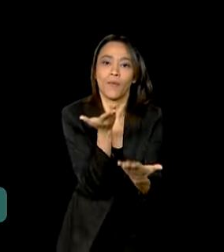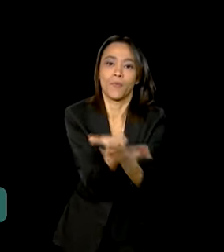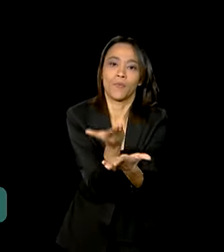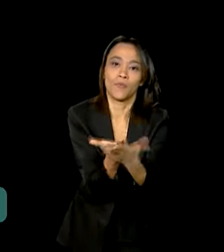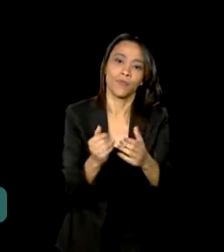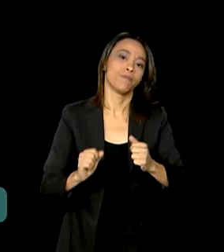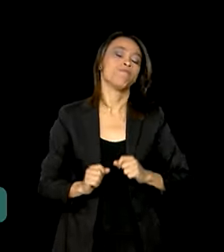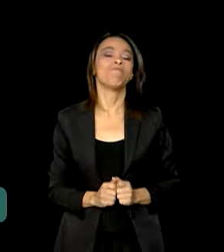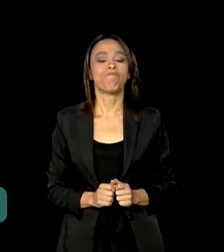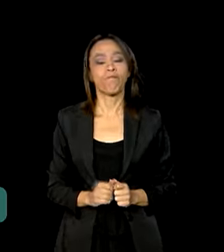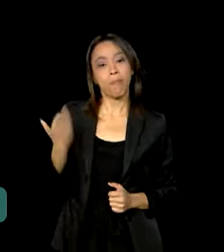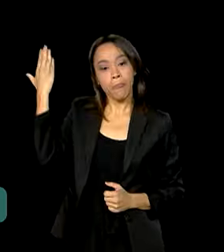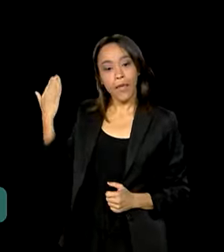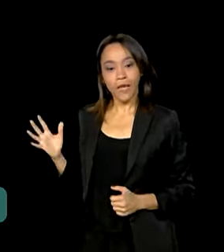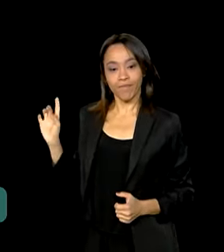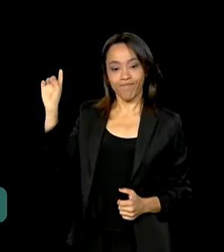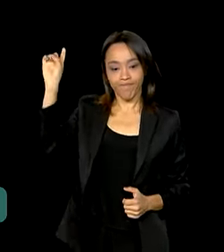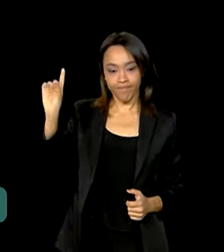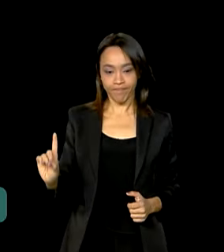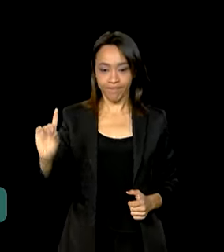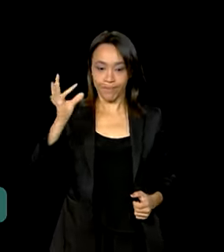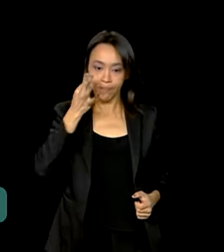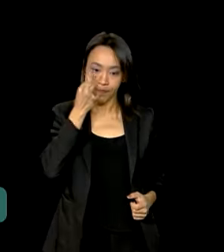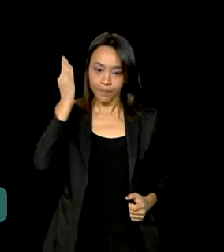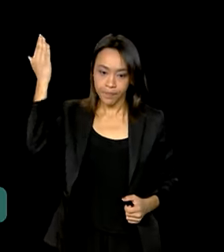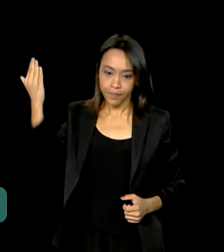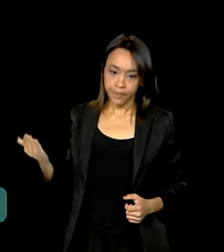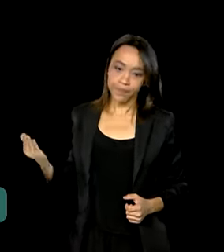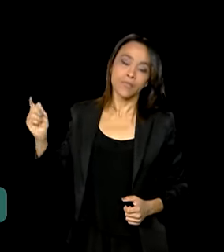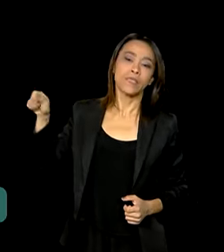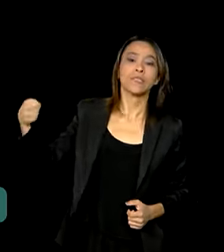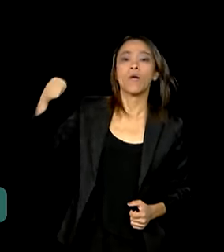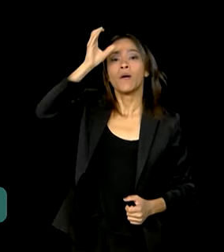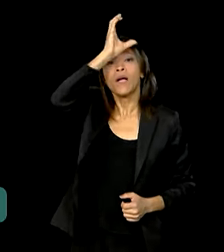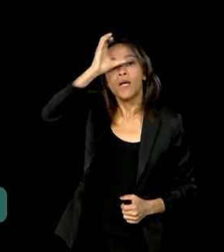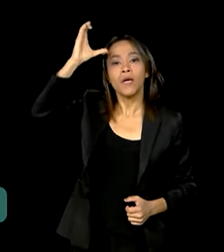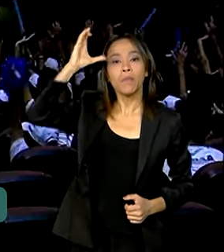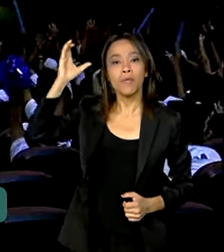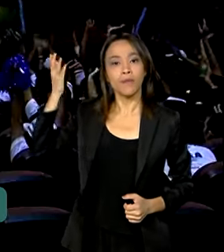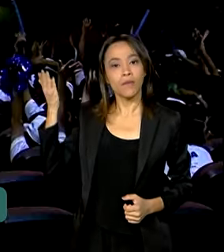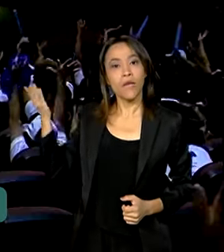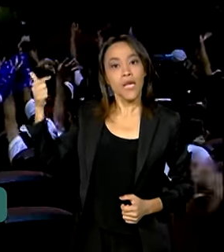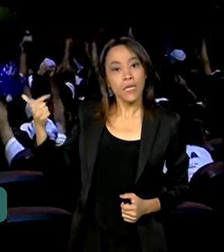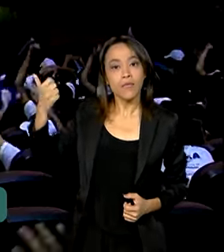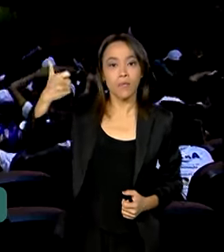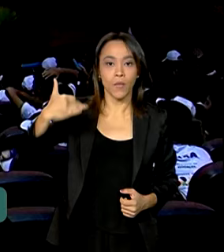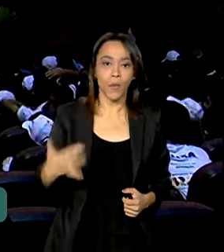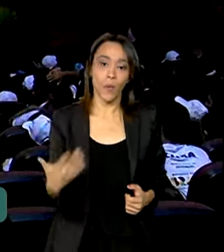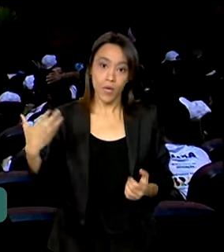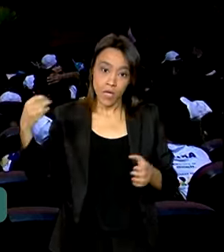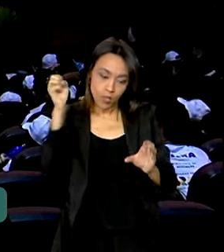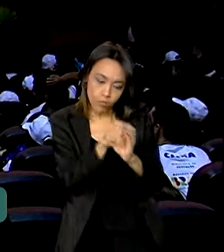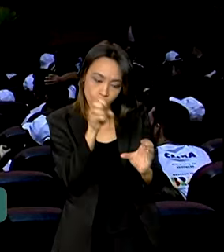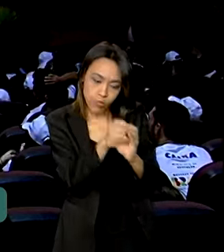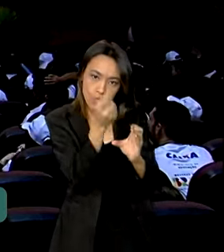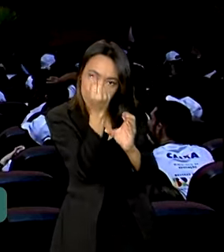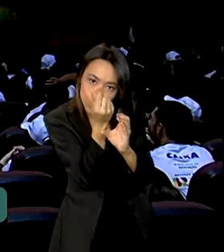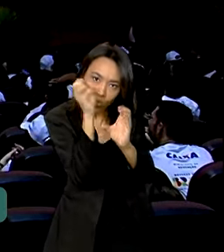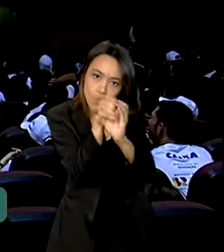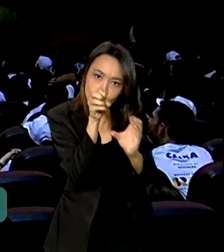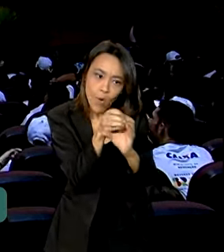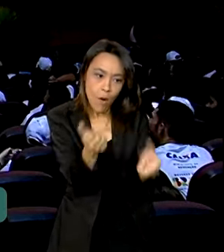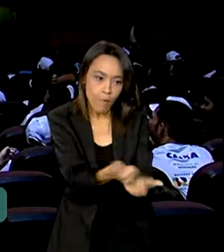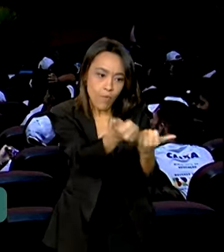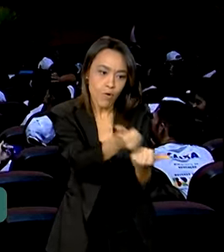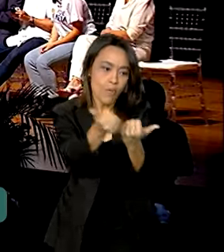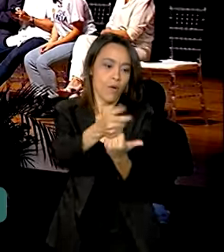estudos. Presente na cerimônia, o ministro da Educação, Camilo Santana, destacou que o Pé de Meia veio garantir suporte para que os